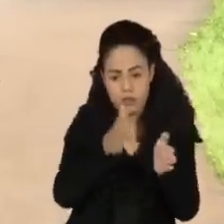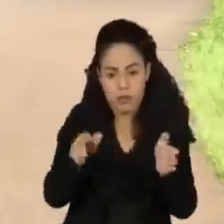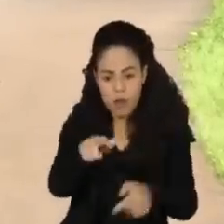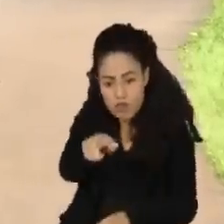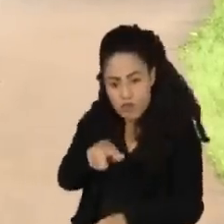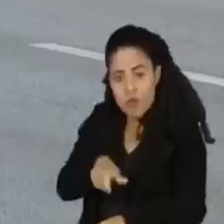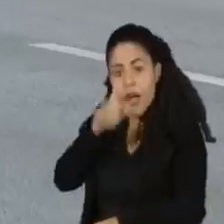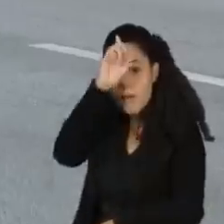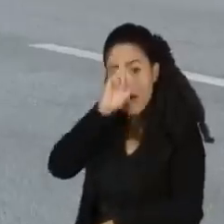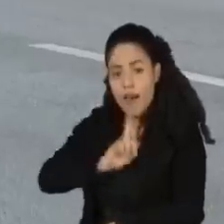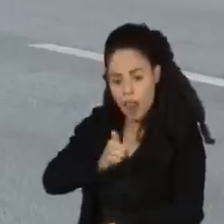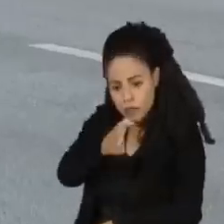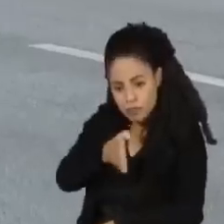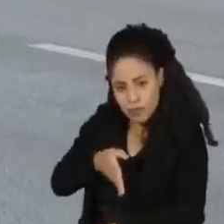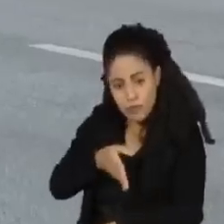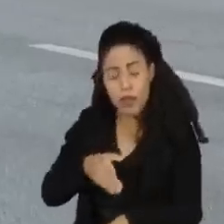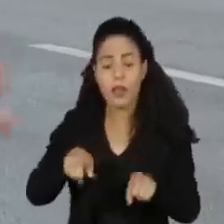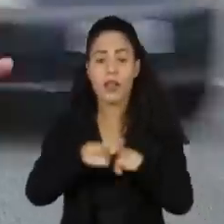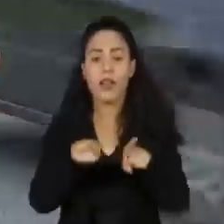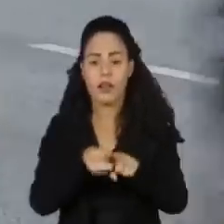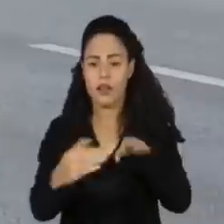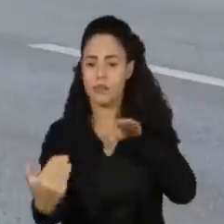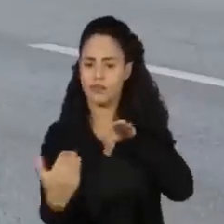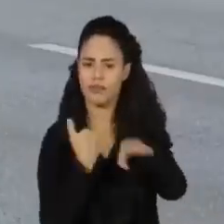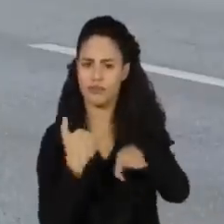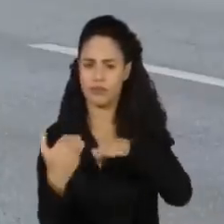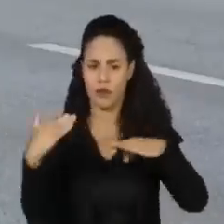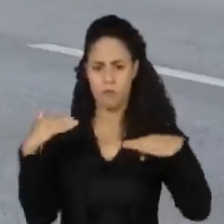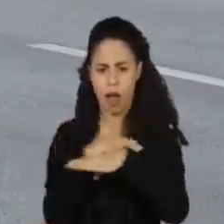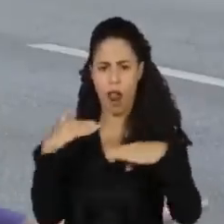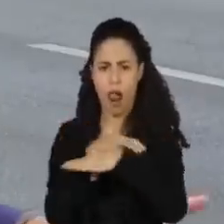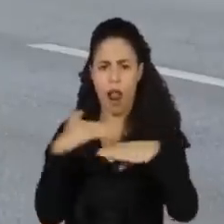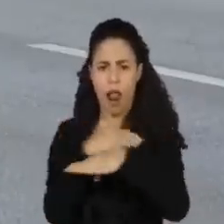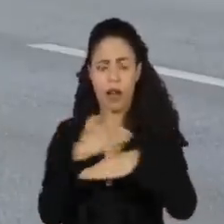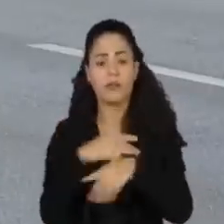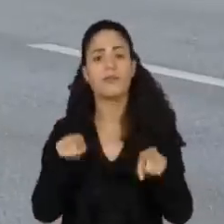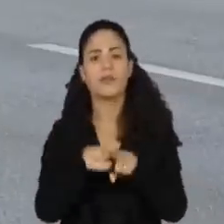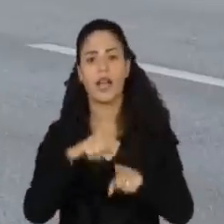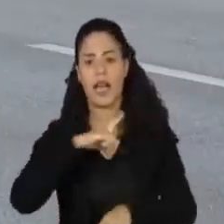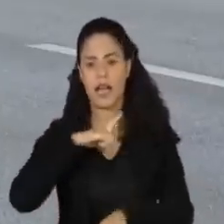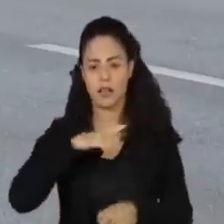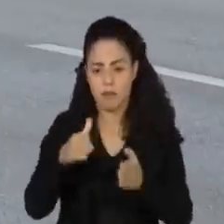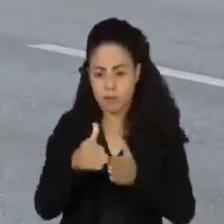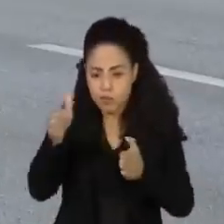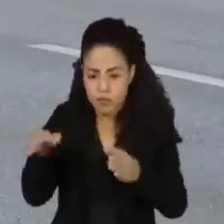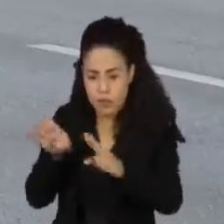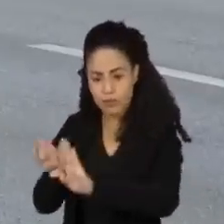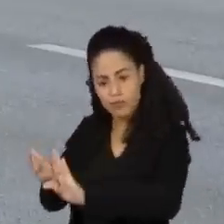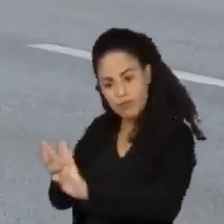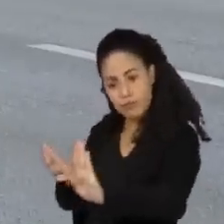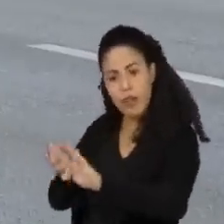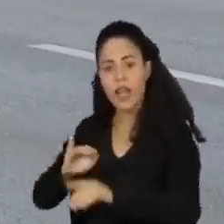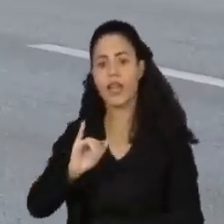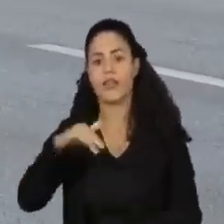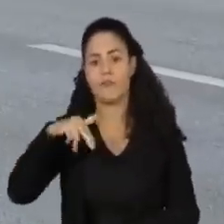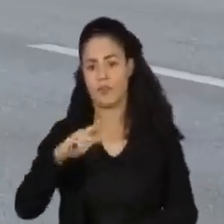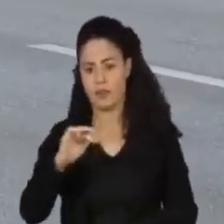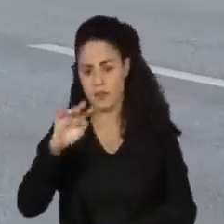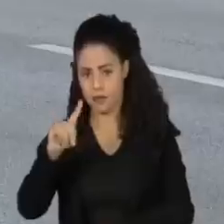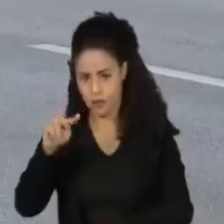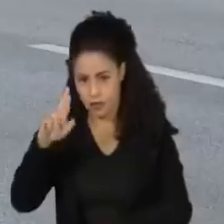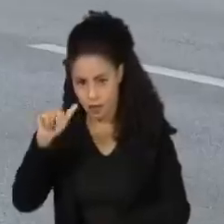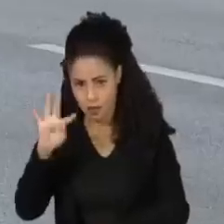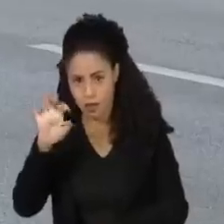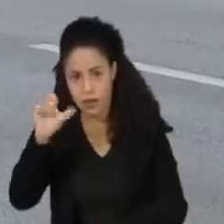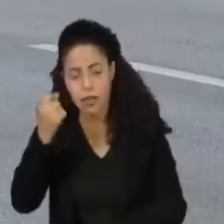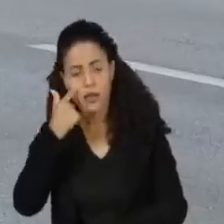faixa amarela. Em rodovias onde há uma separação física, como o canteiro central aqui da Imigrantes, os motoristas